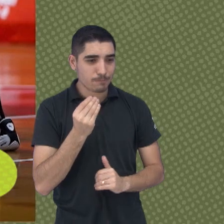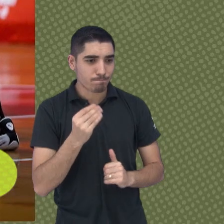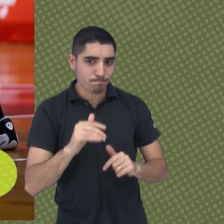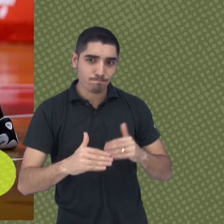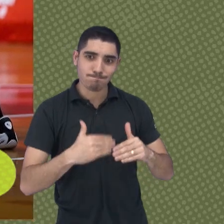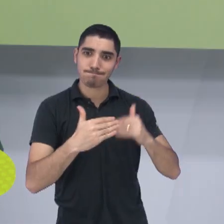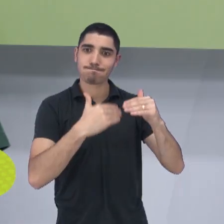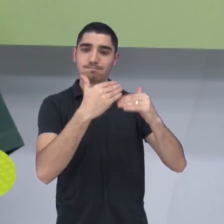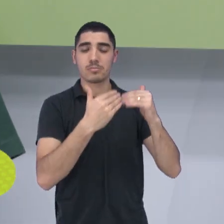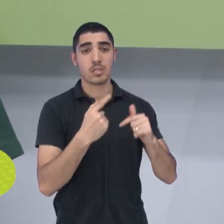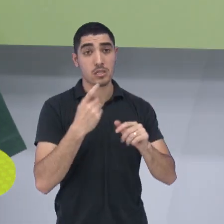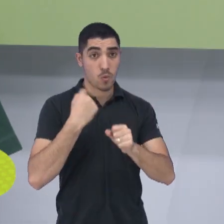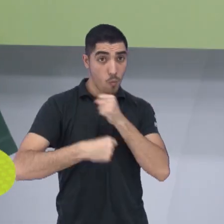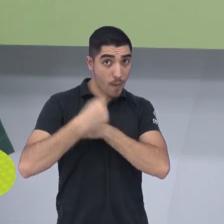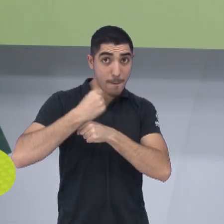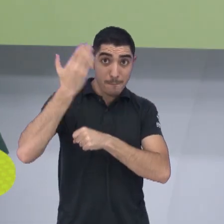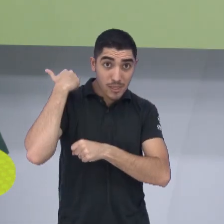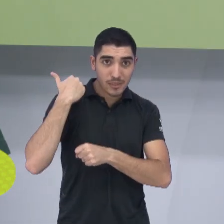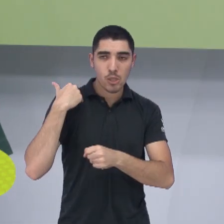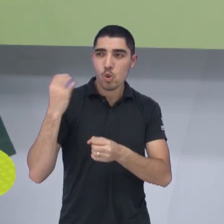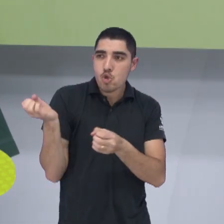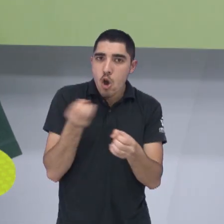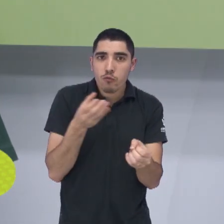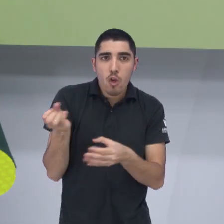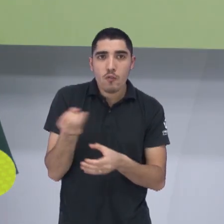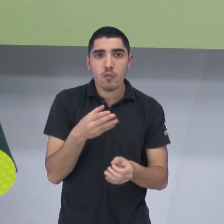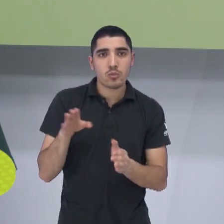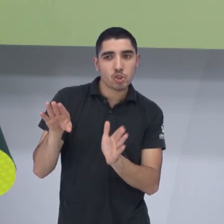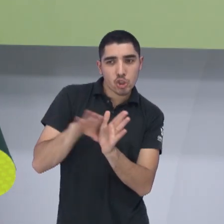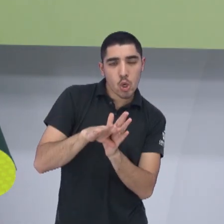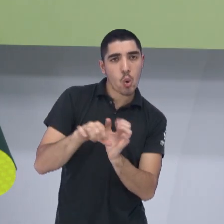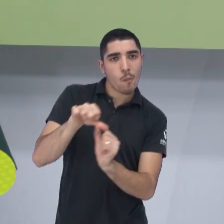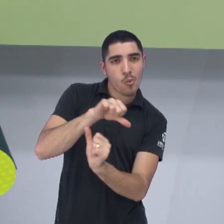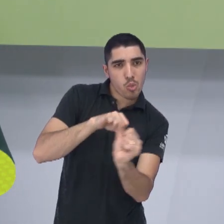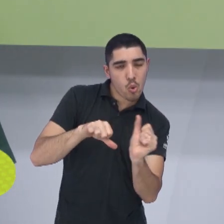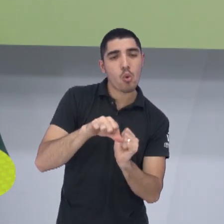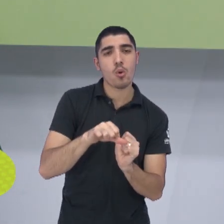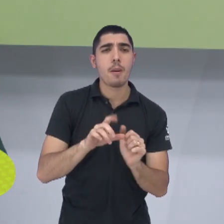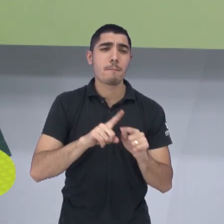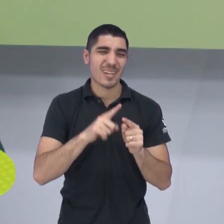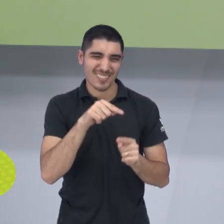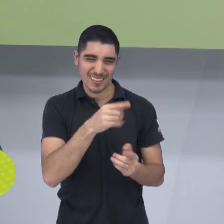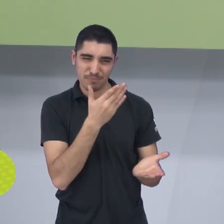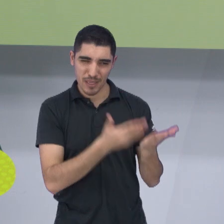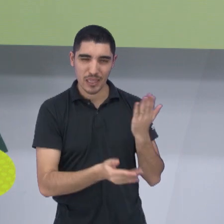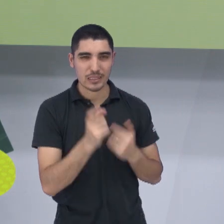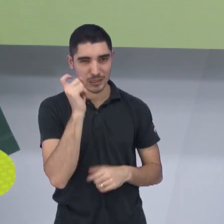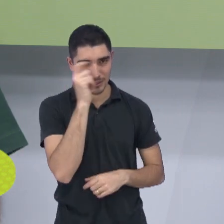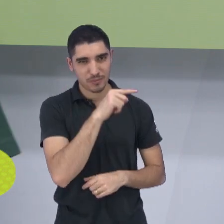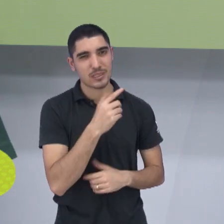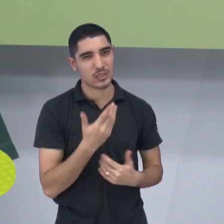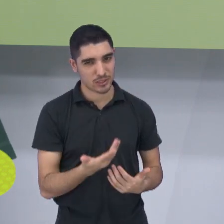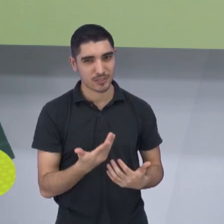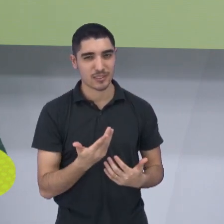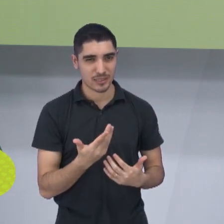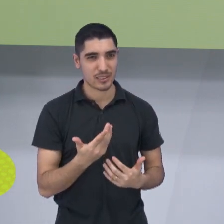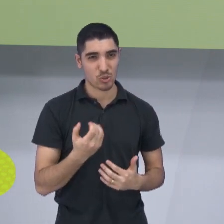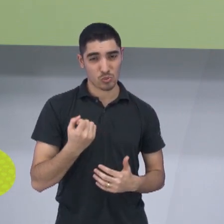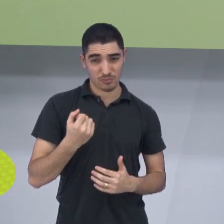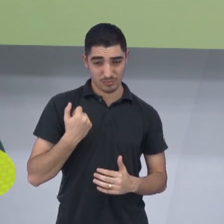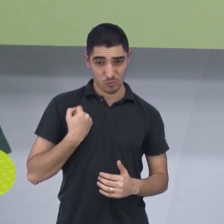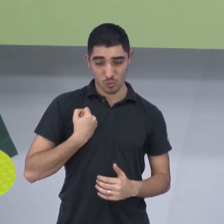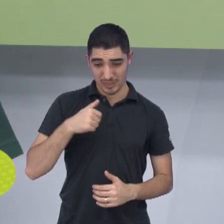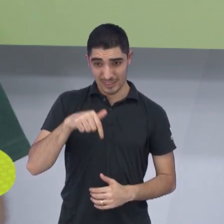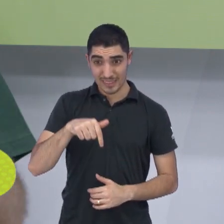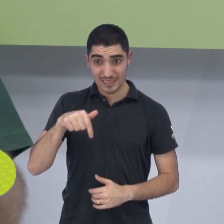foi reformulado, enfim, mas é uma derrota dura, complicada, de uma margem grande de